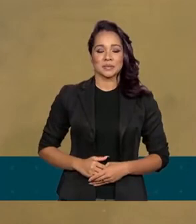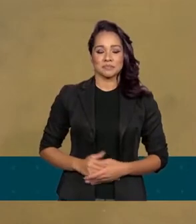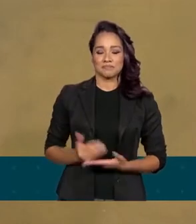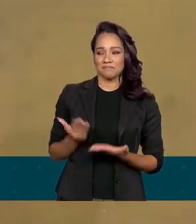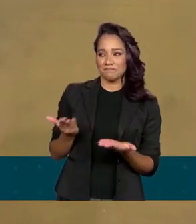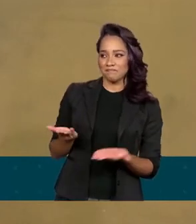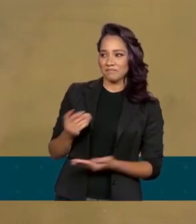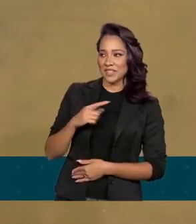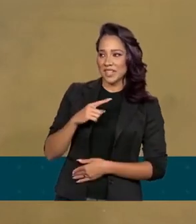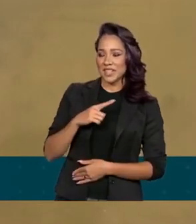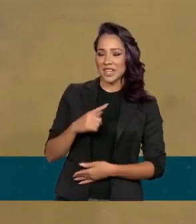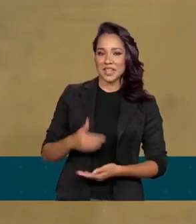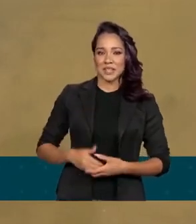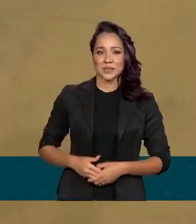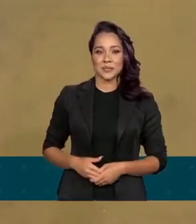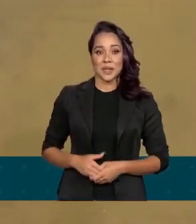está